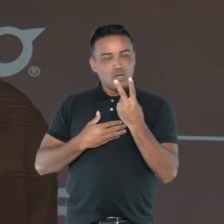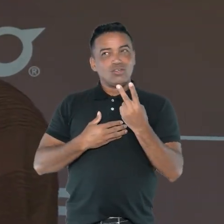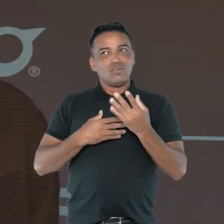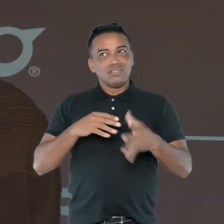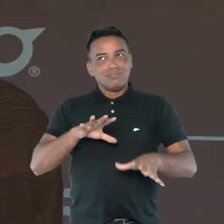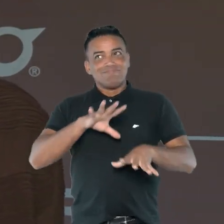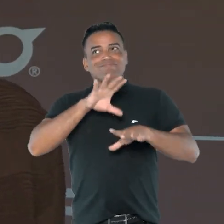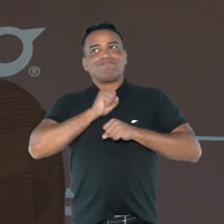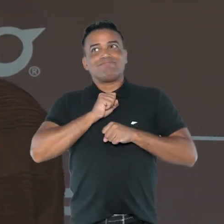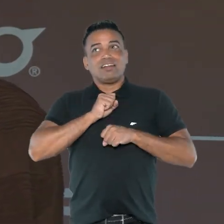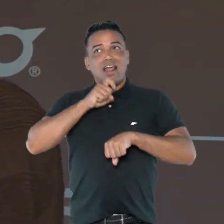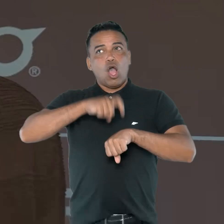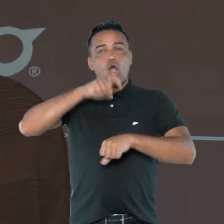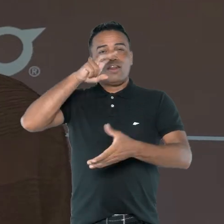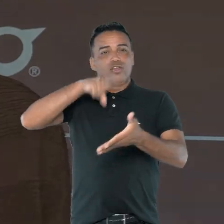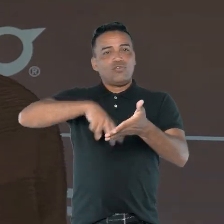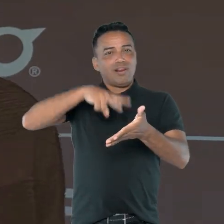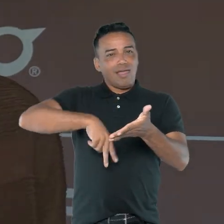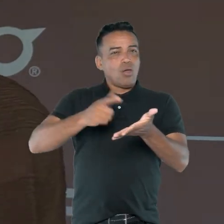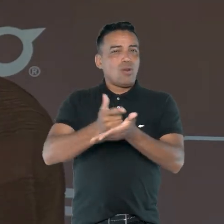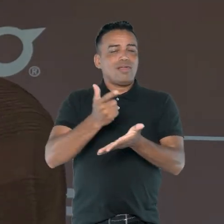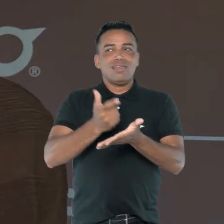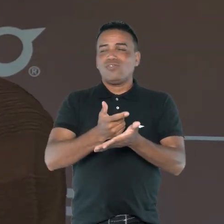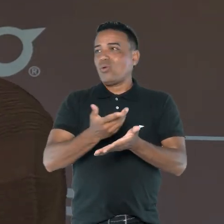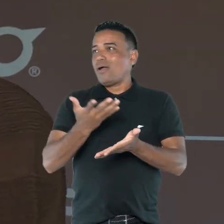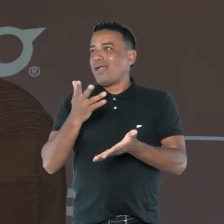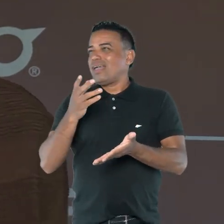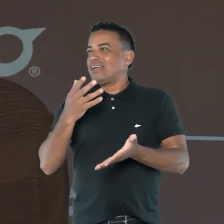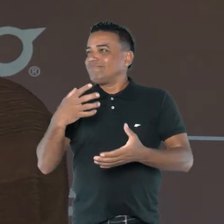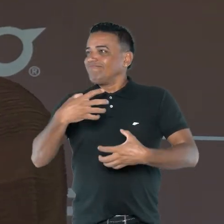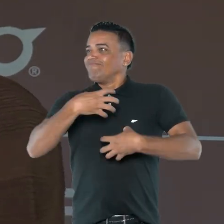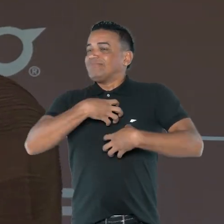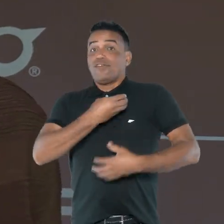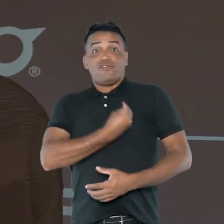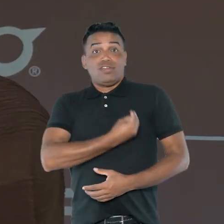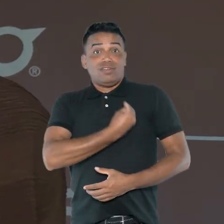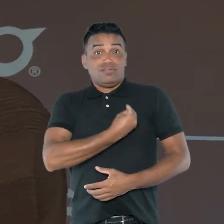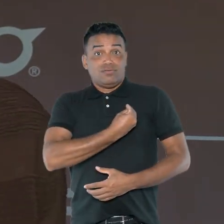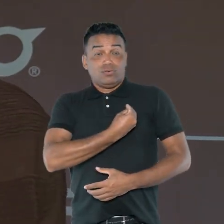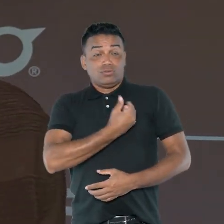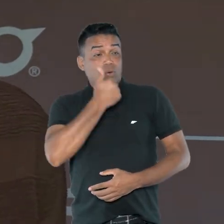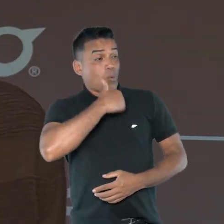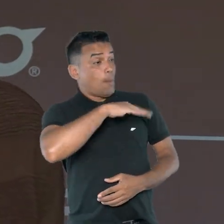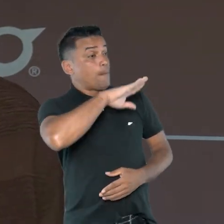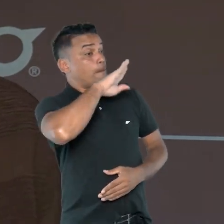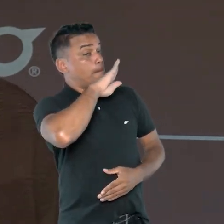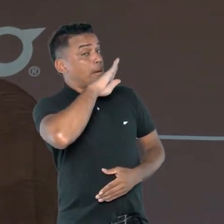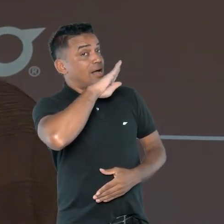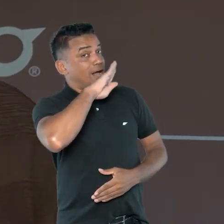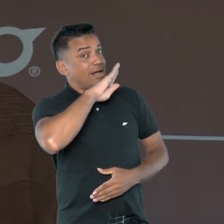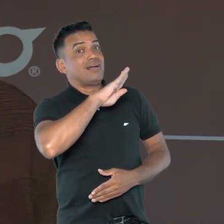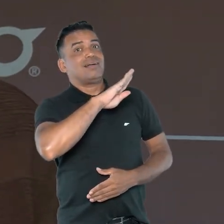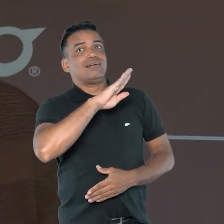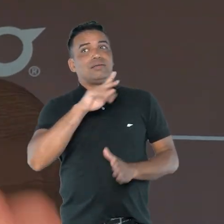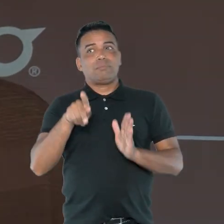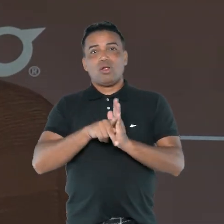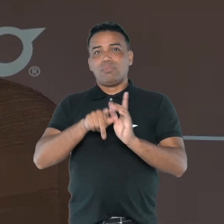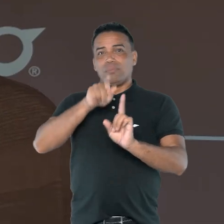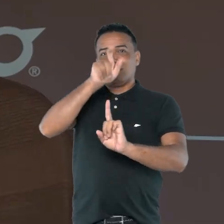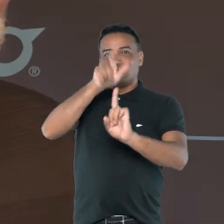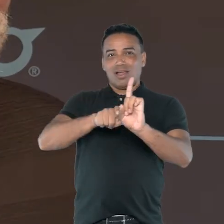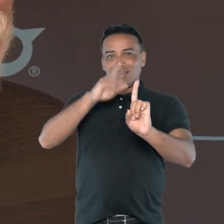conversa, porque você me traz isso com a sua escrita, né? Ela é muito viva, né? Tanto a mãe,